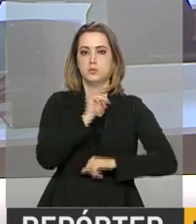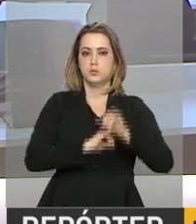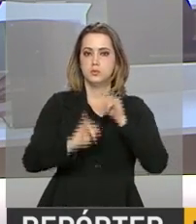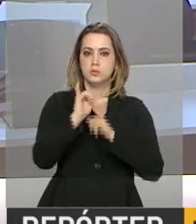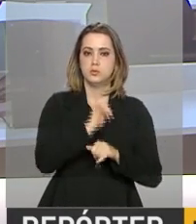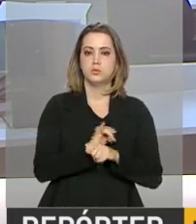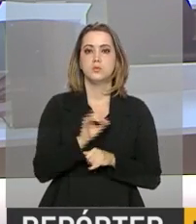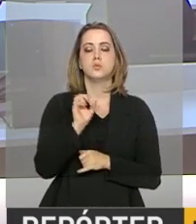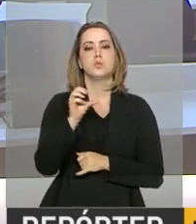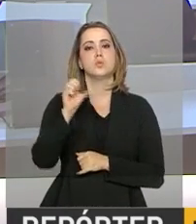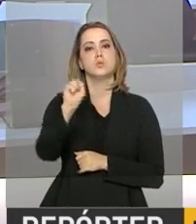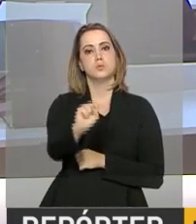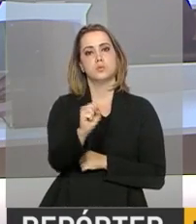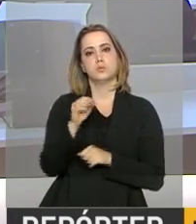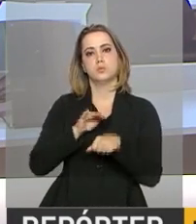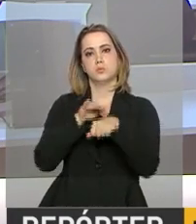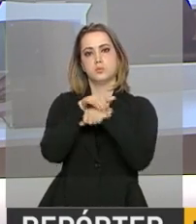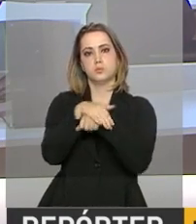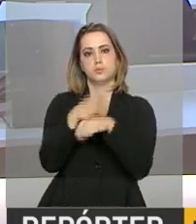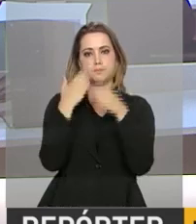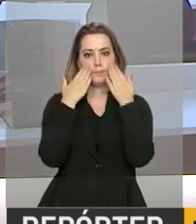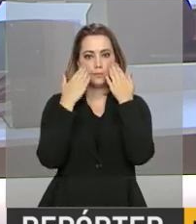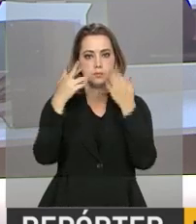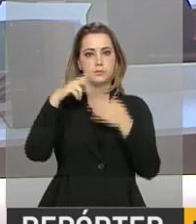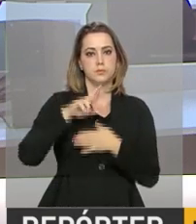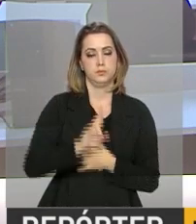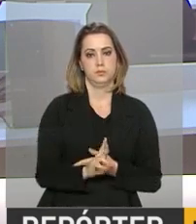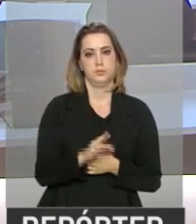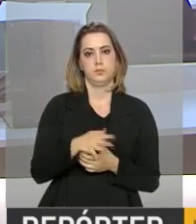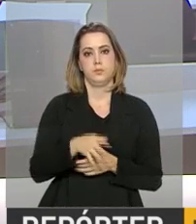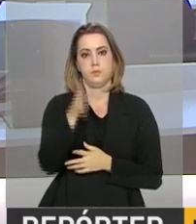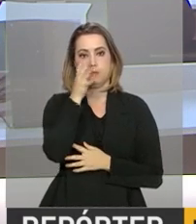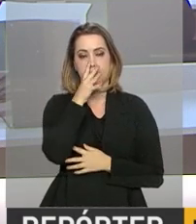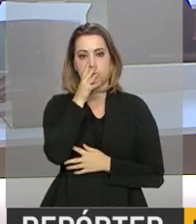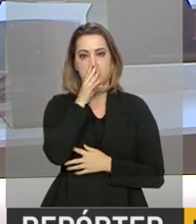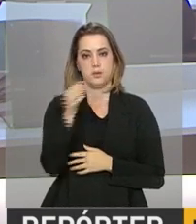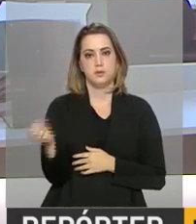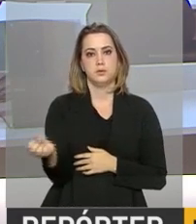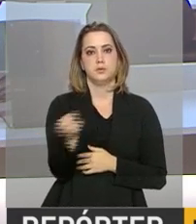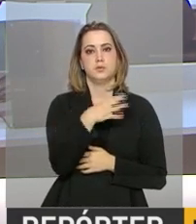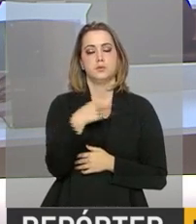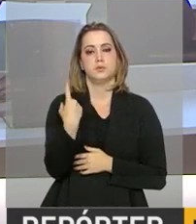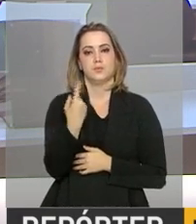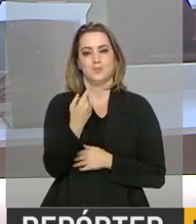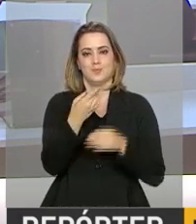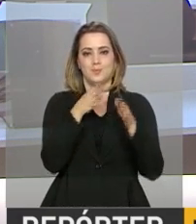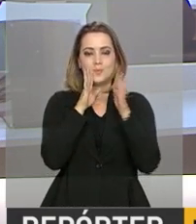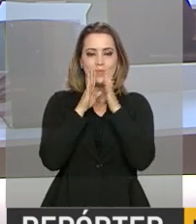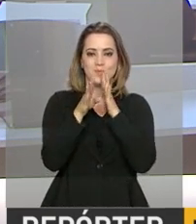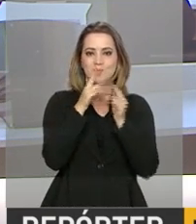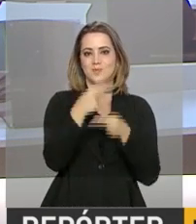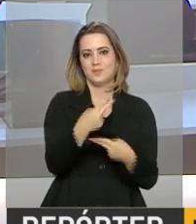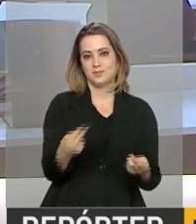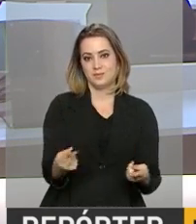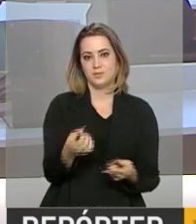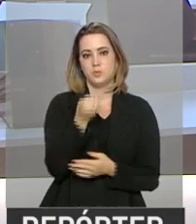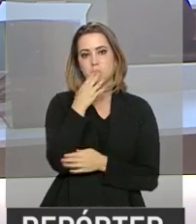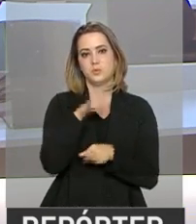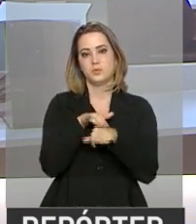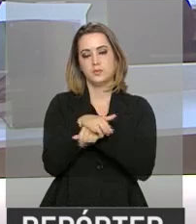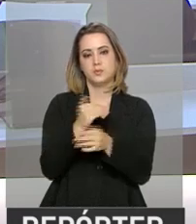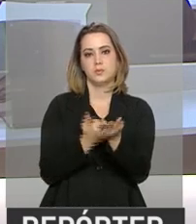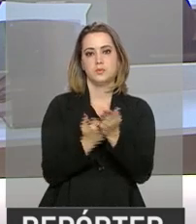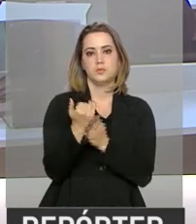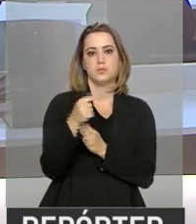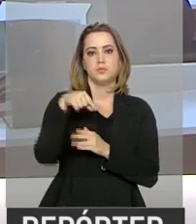momento com outras informações o às oito da noite na próxima edição do repórter nbr acompanhe também as novidades pelas nossas redes sociais uma boa noite